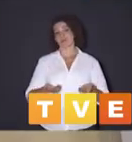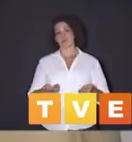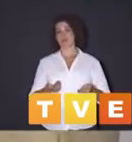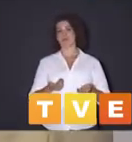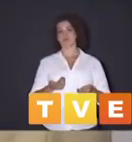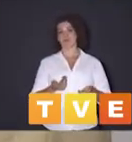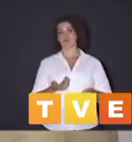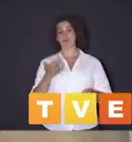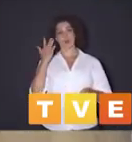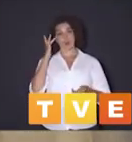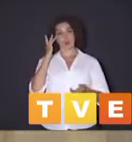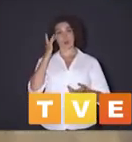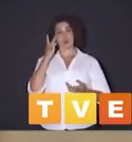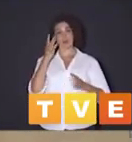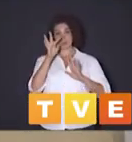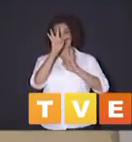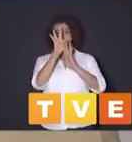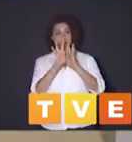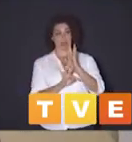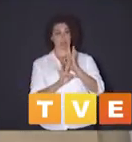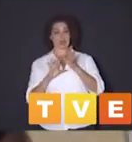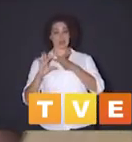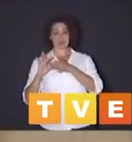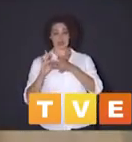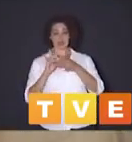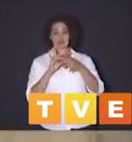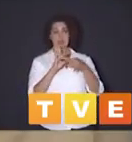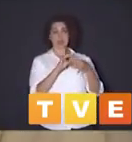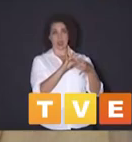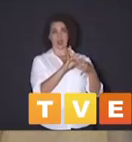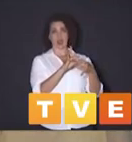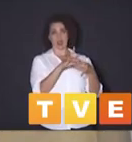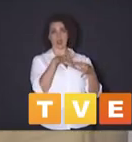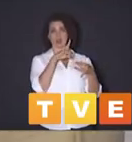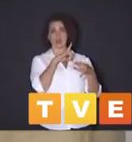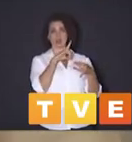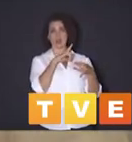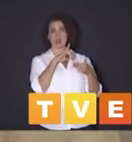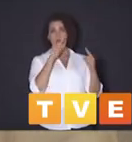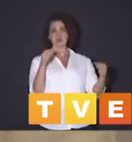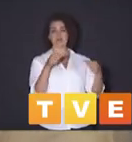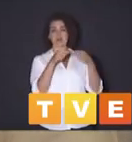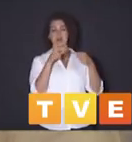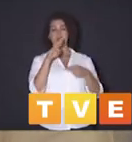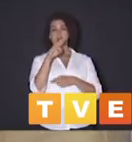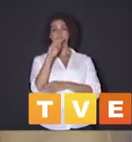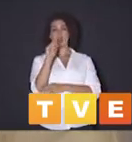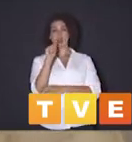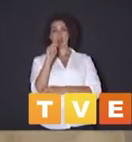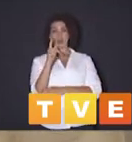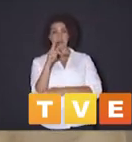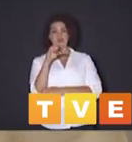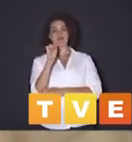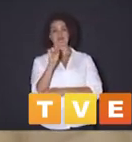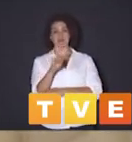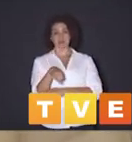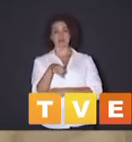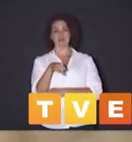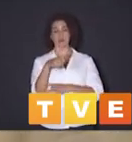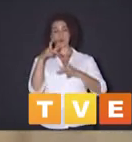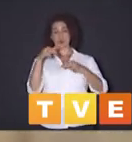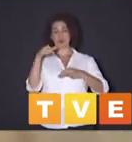eu acho que essa letra tá no nível da maioria das letras que os hackers estão fazendo entrar no brasil fazem